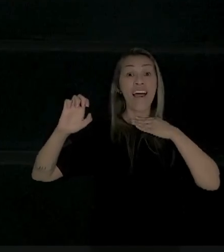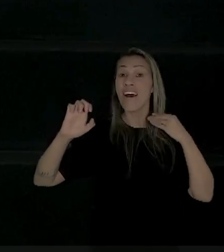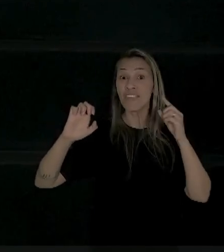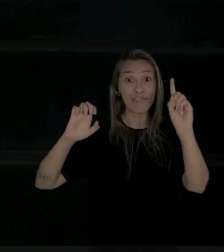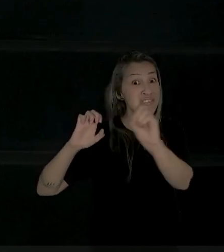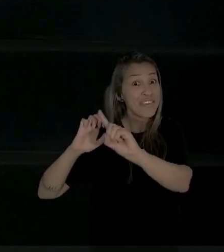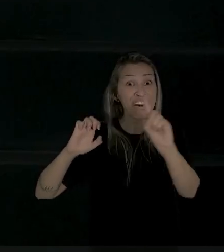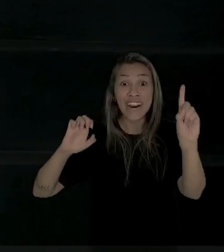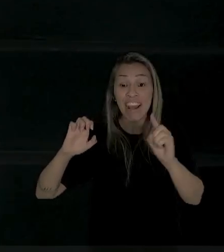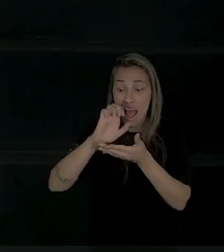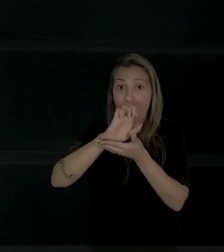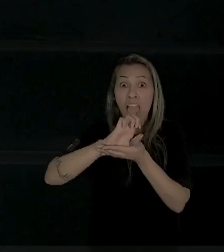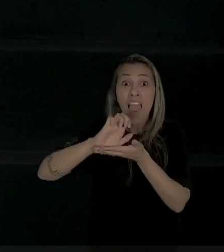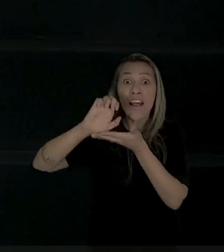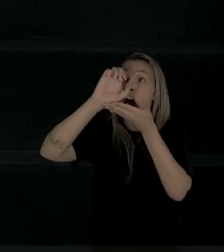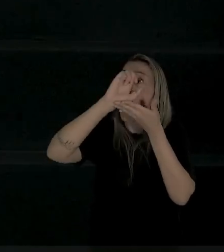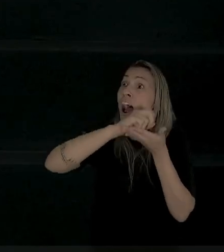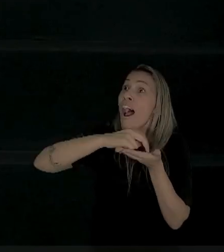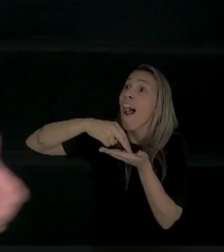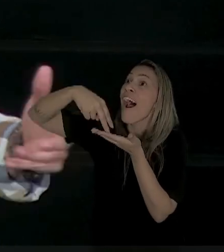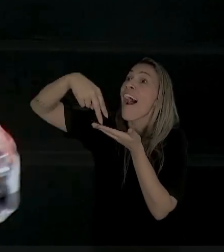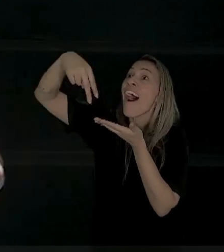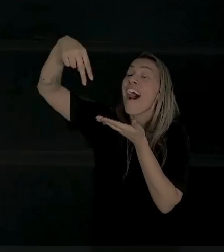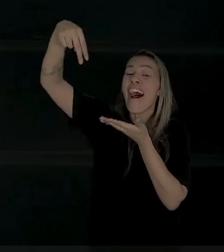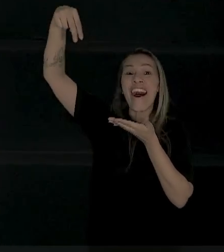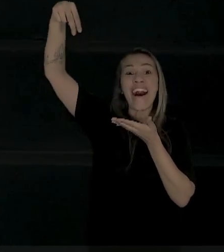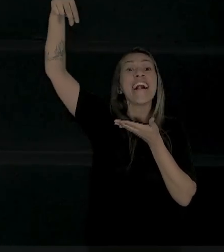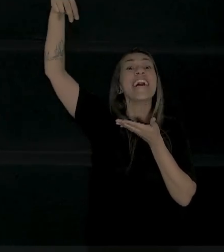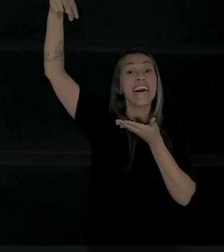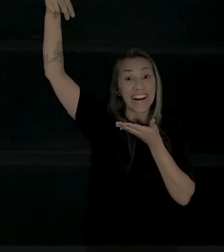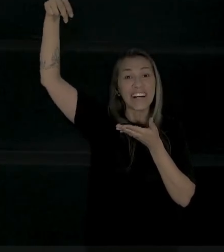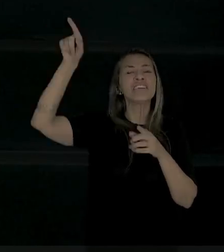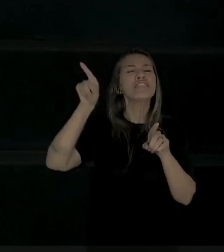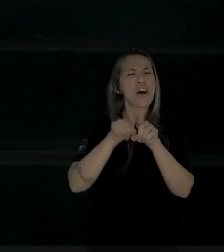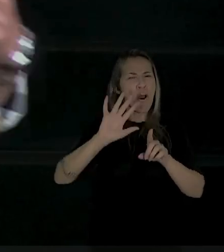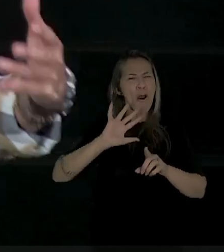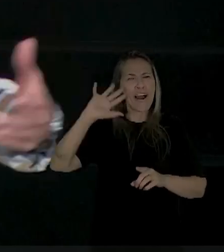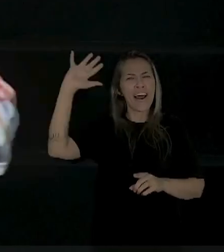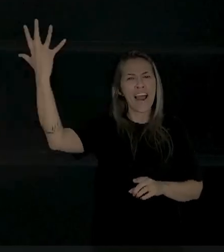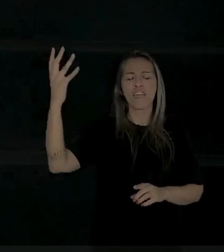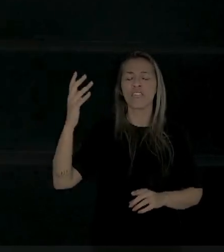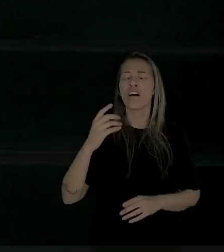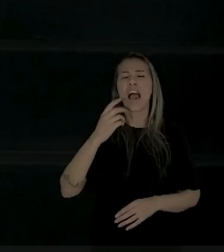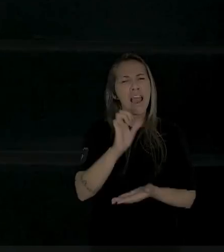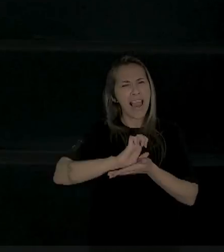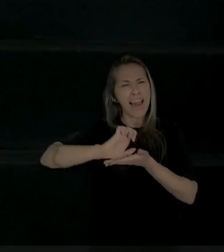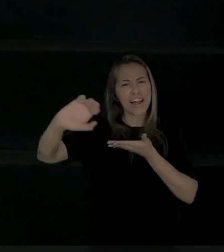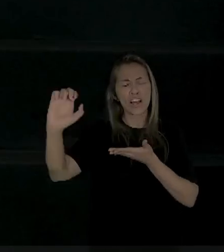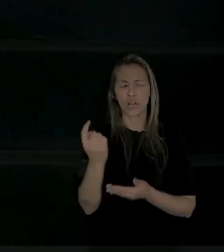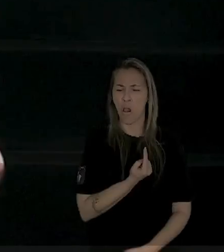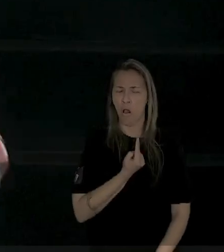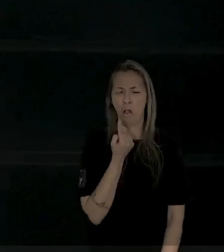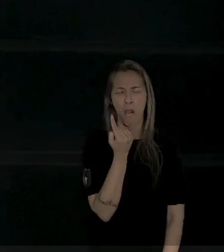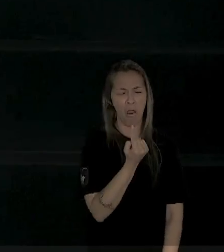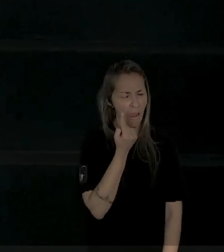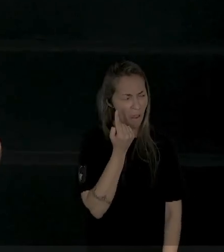desde o ribeiro de Querite, quando ele é sustentado por corvos. Uau! Imagina a experiência, comer